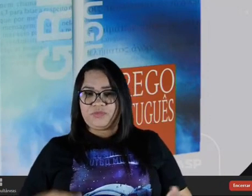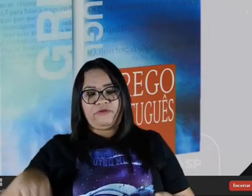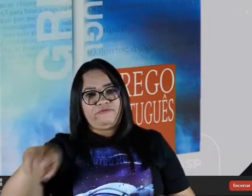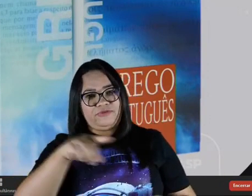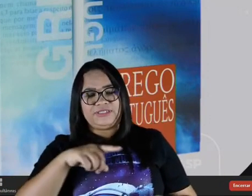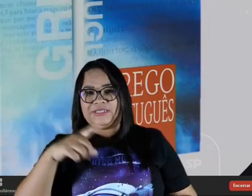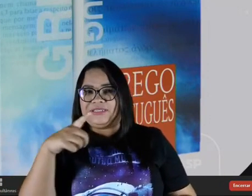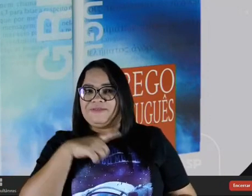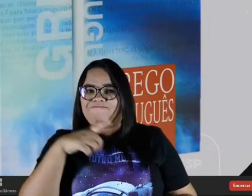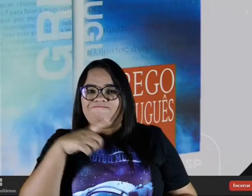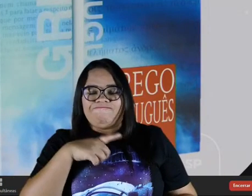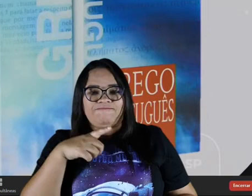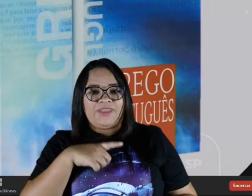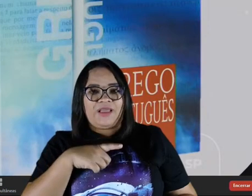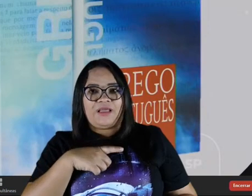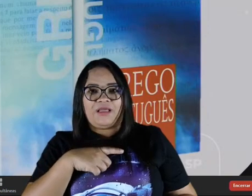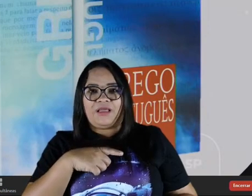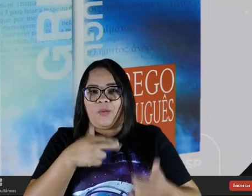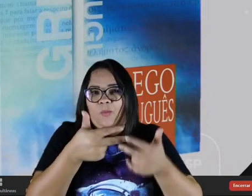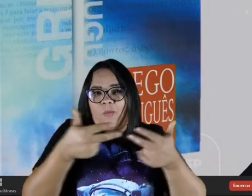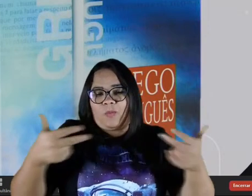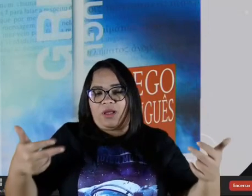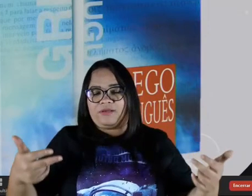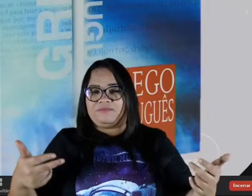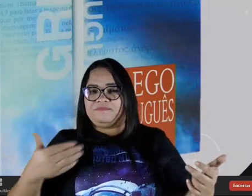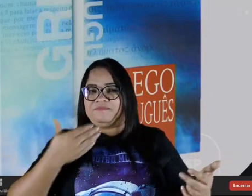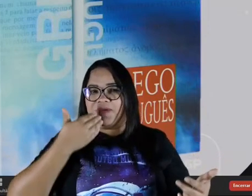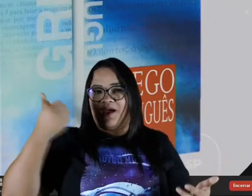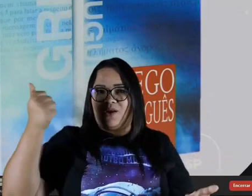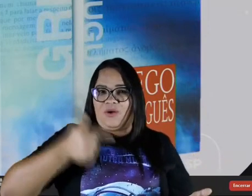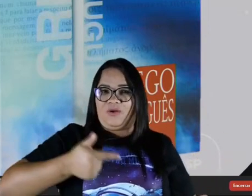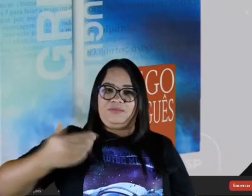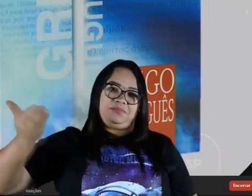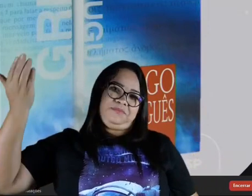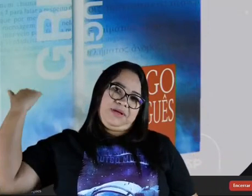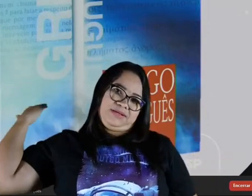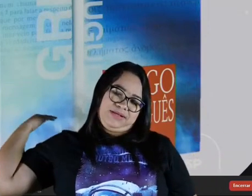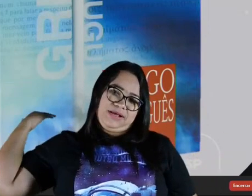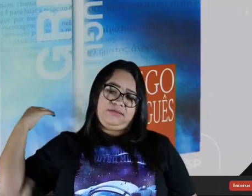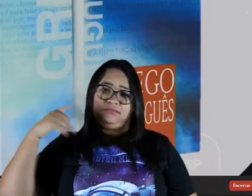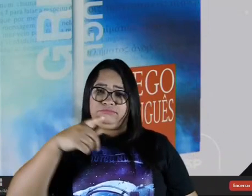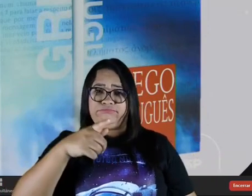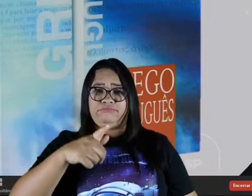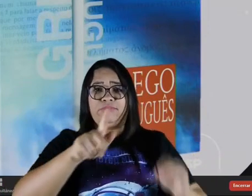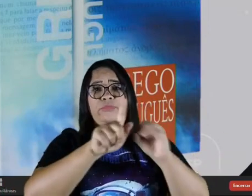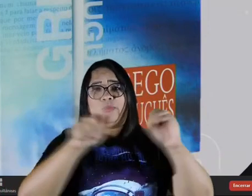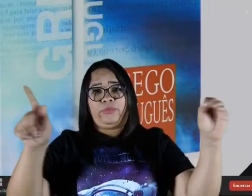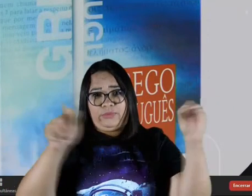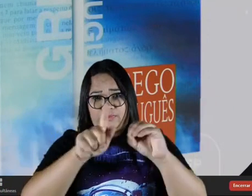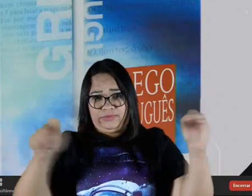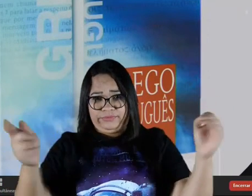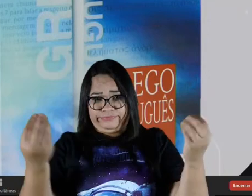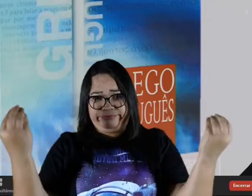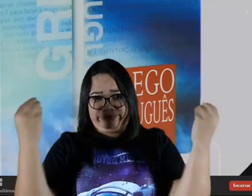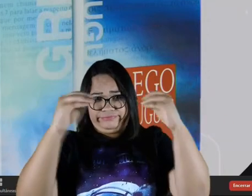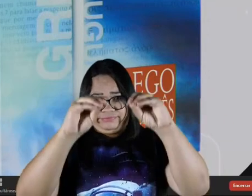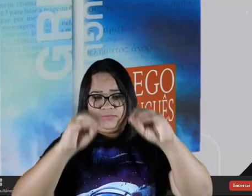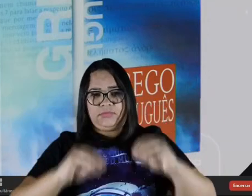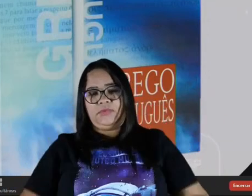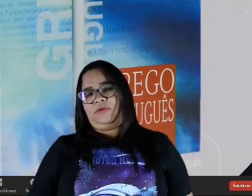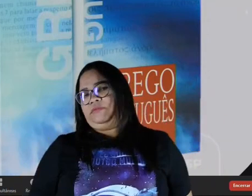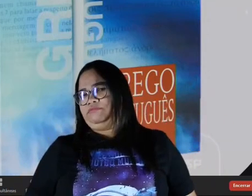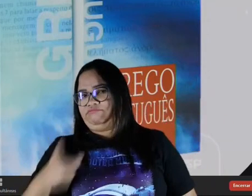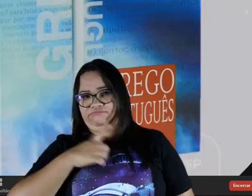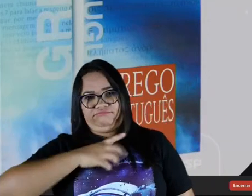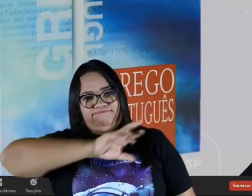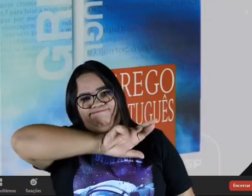uma vantagem tremenda que no passado nós não tínhamos. É que se você jogar no Google, você tem praticamente todas